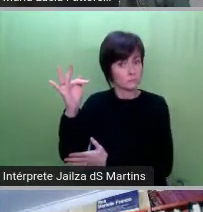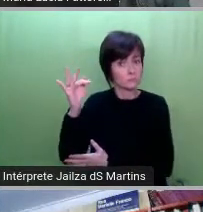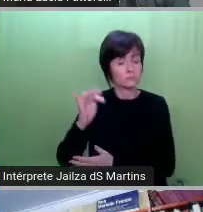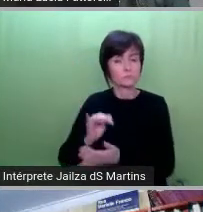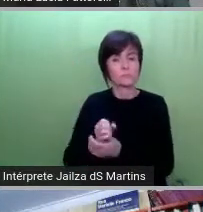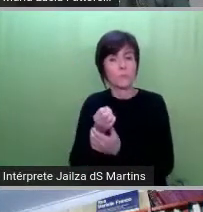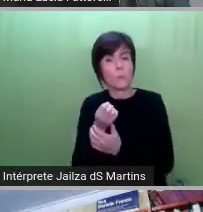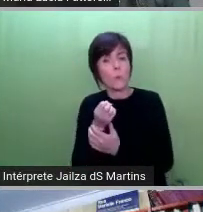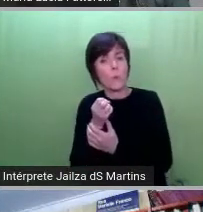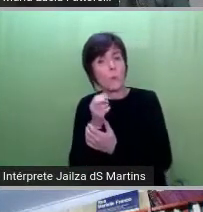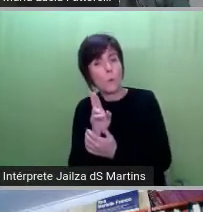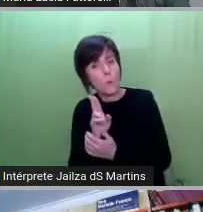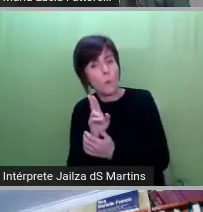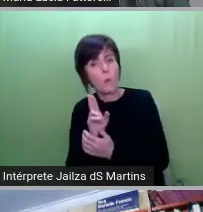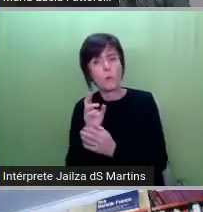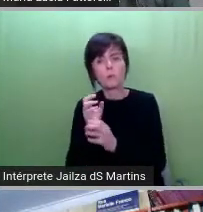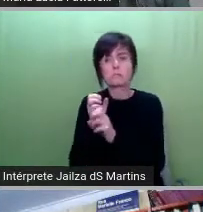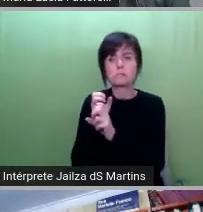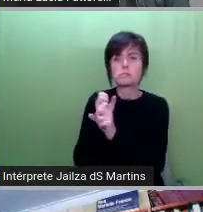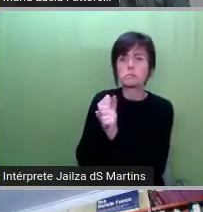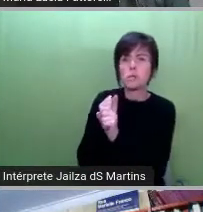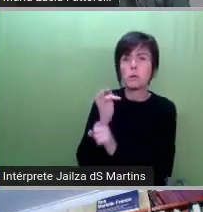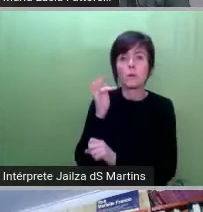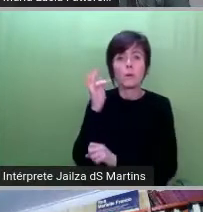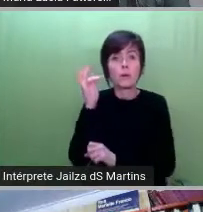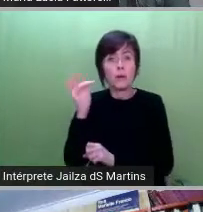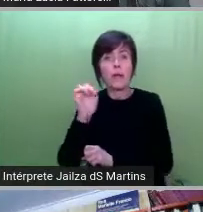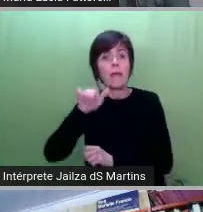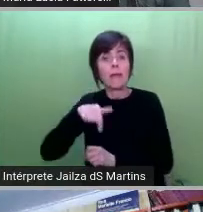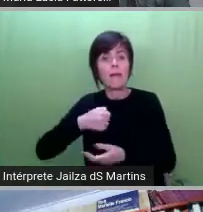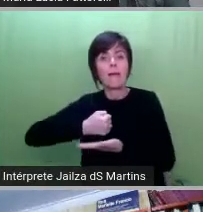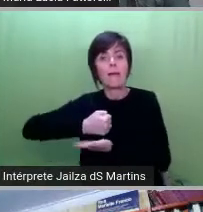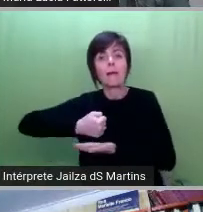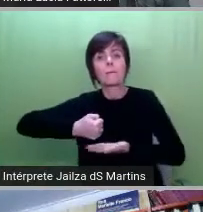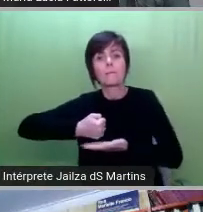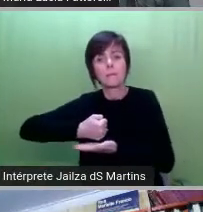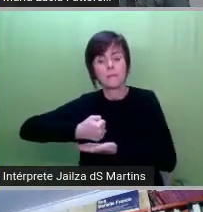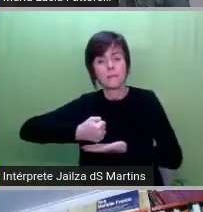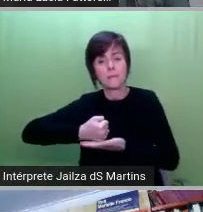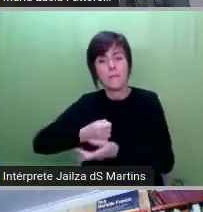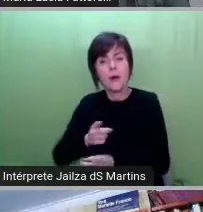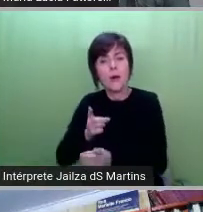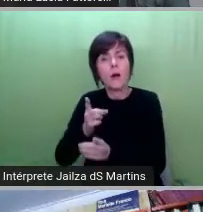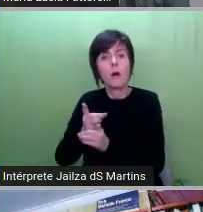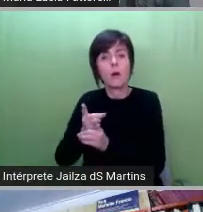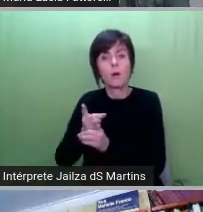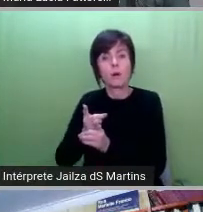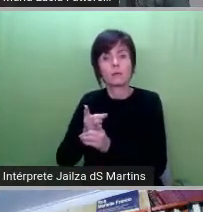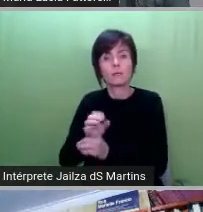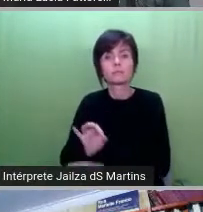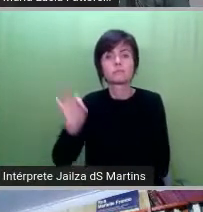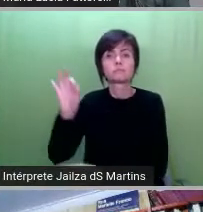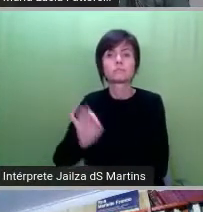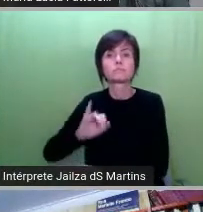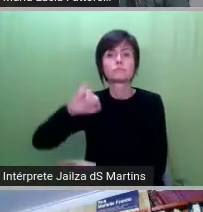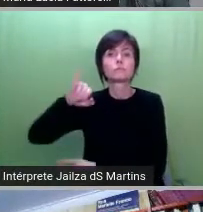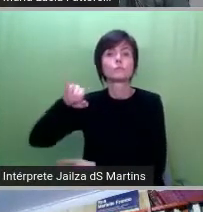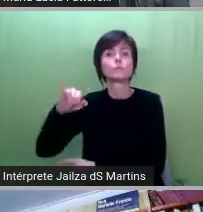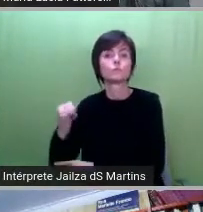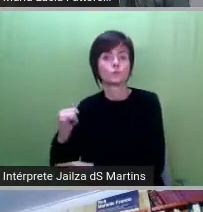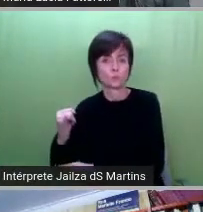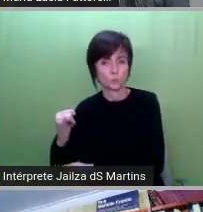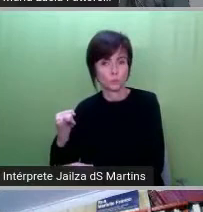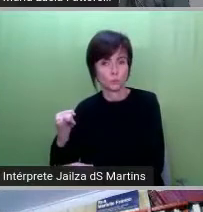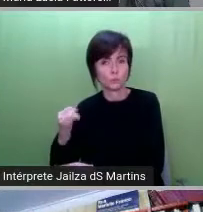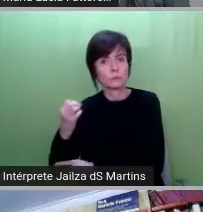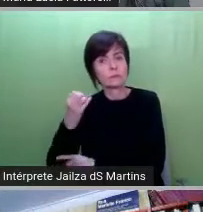ou estimativas futuras é que vão servir de base para a fixação, o aumento, manutenção